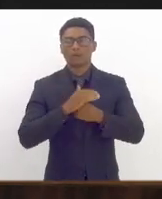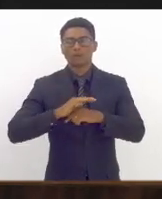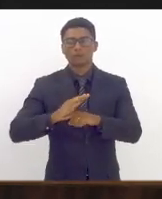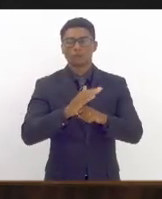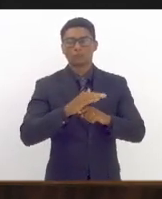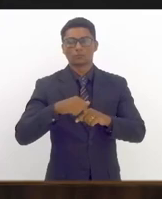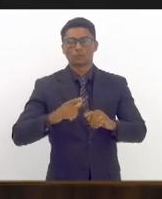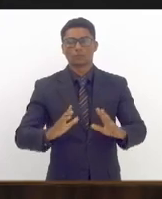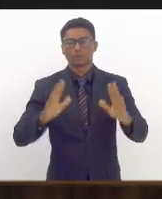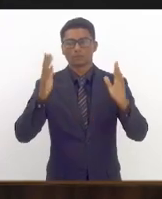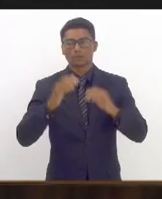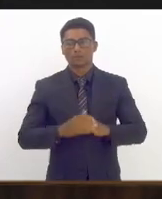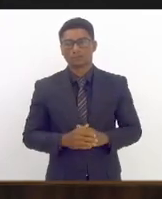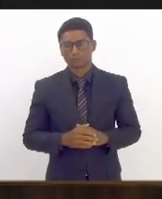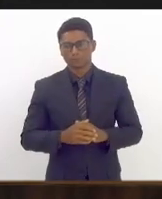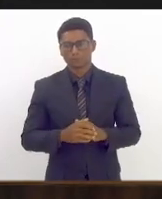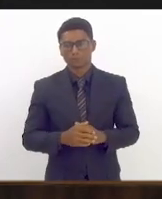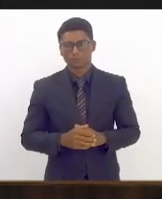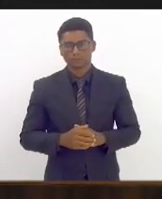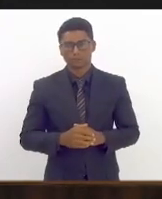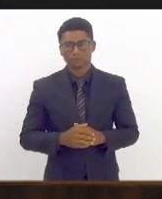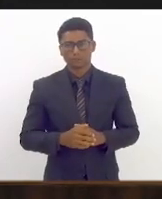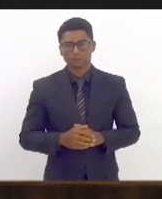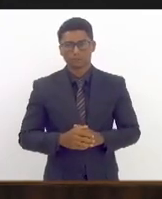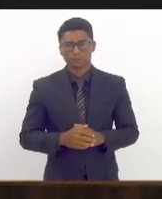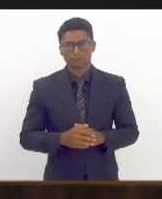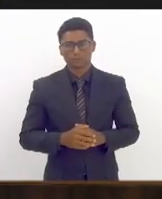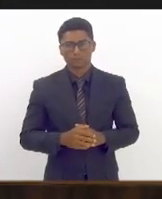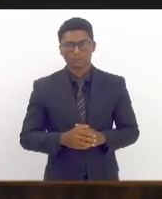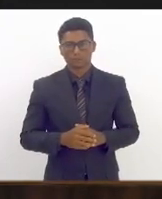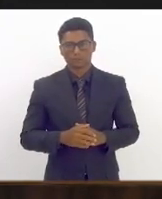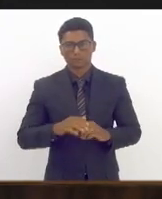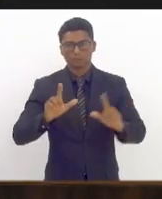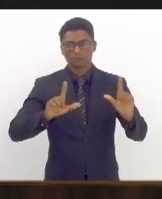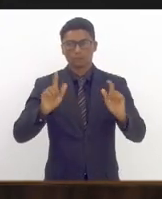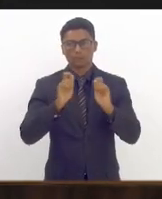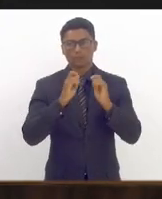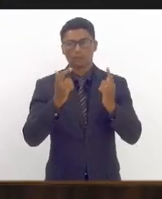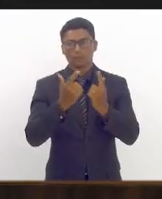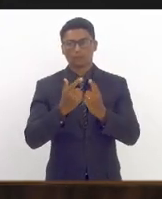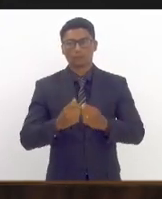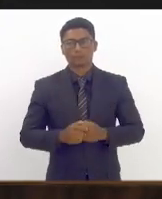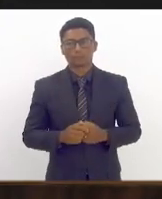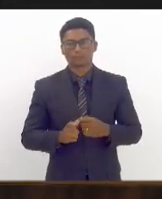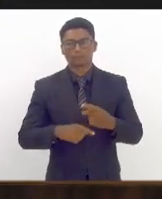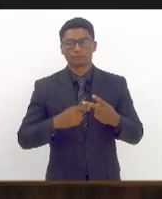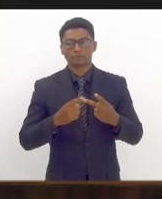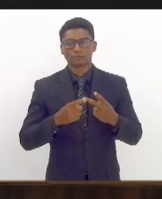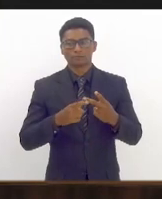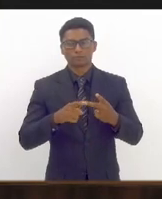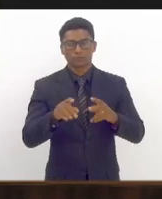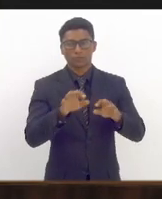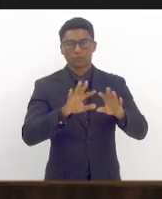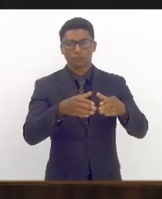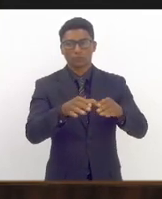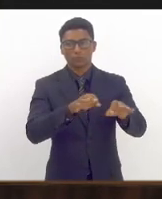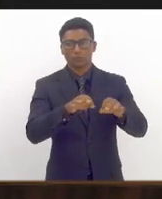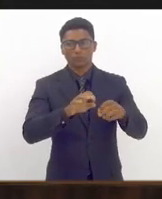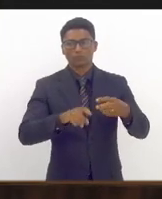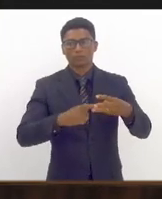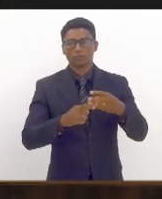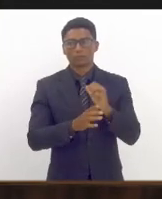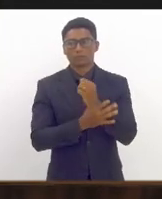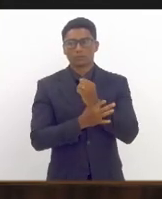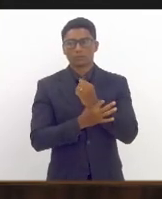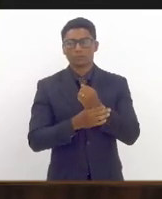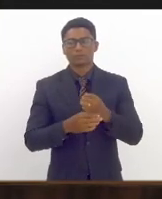esse evento para que esse evento acontecesse TV alerj cerimonial segurança